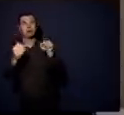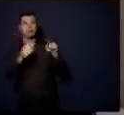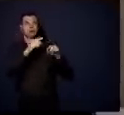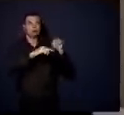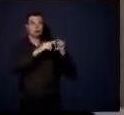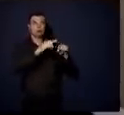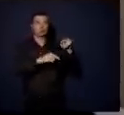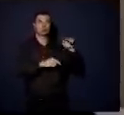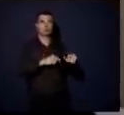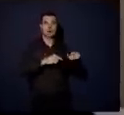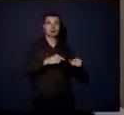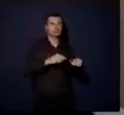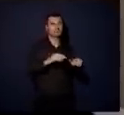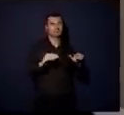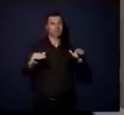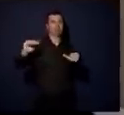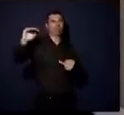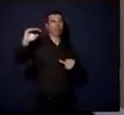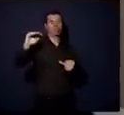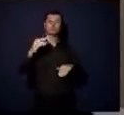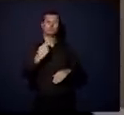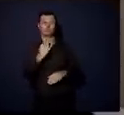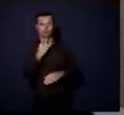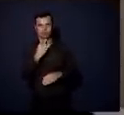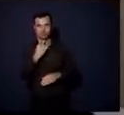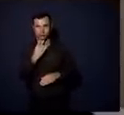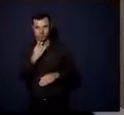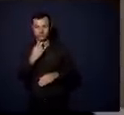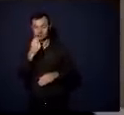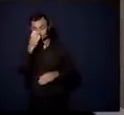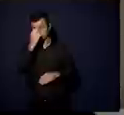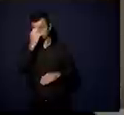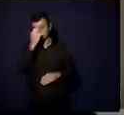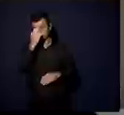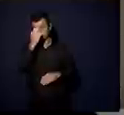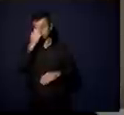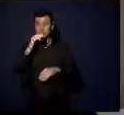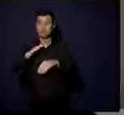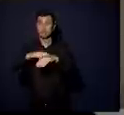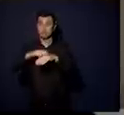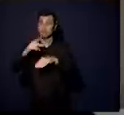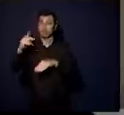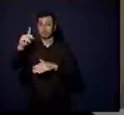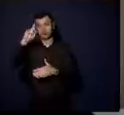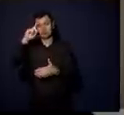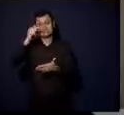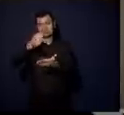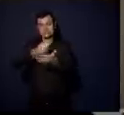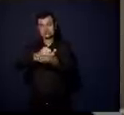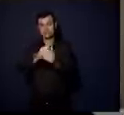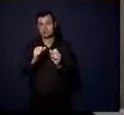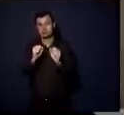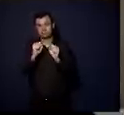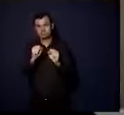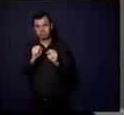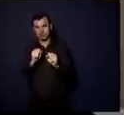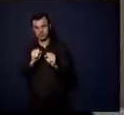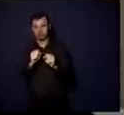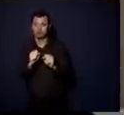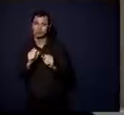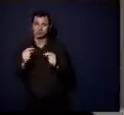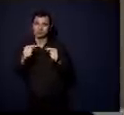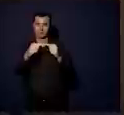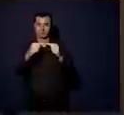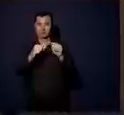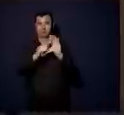do produto Y é importante ele tem essa essa autonomia só lembrando que isso pressupõe